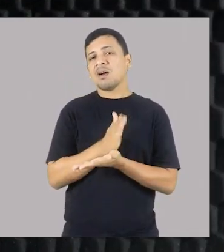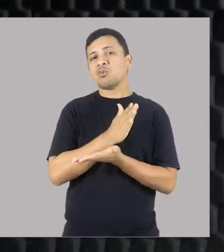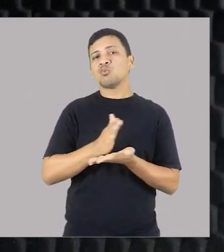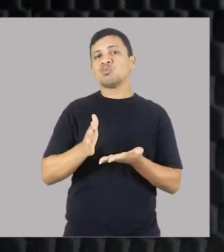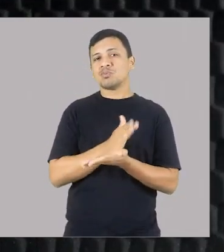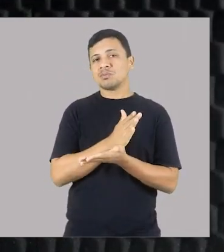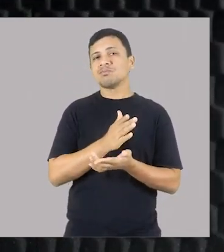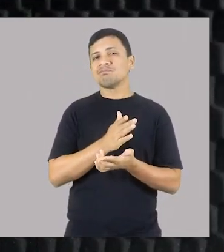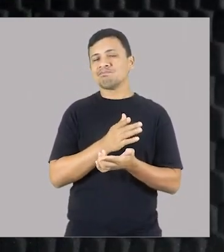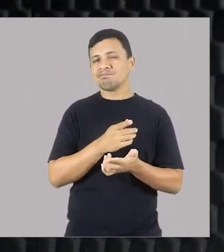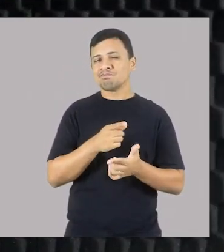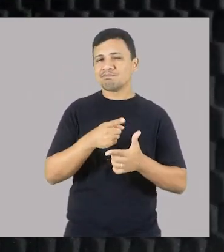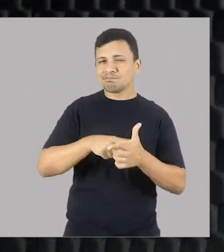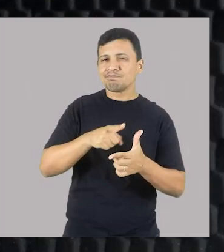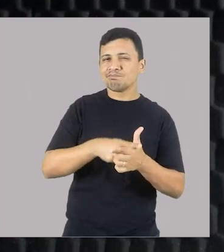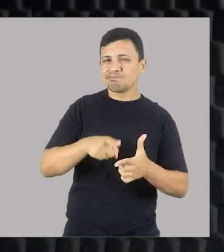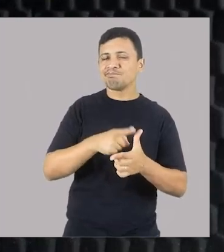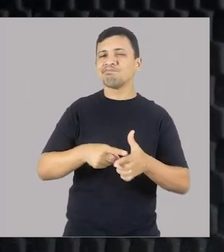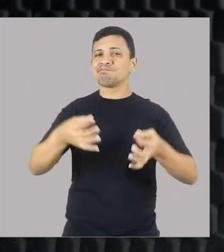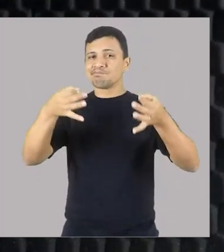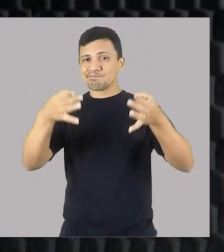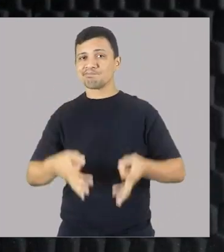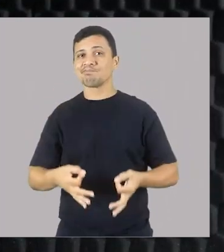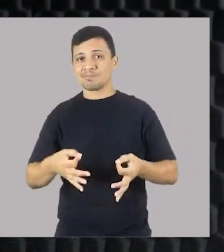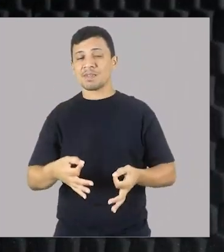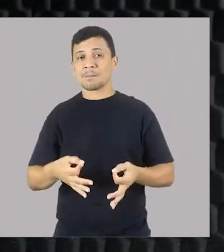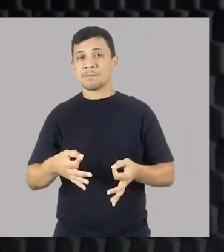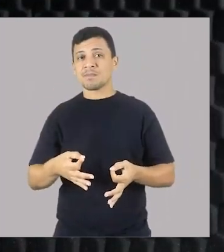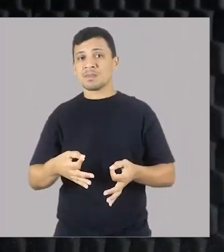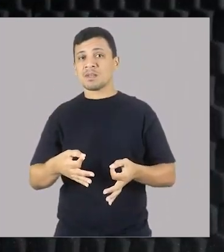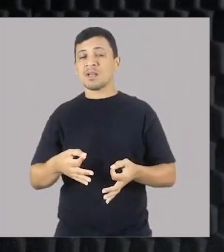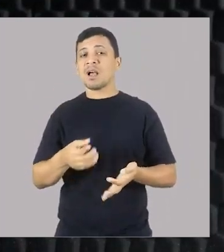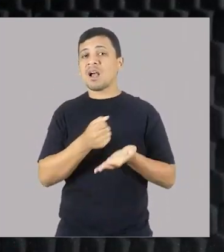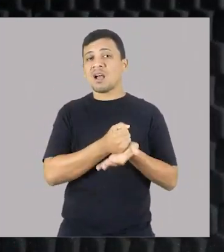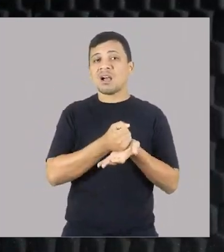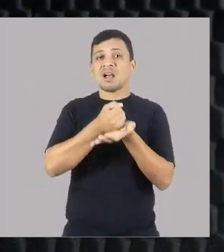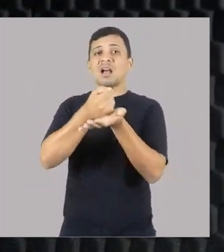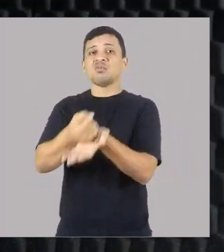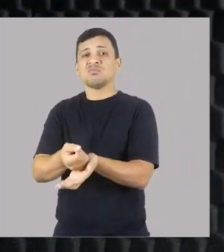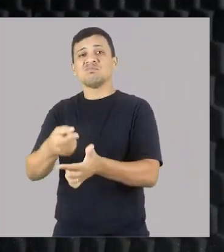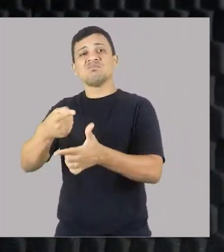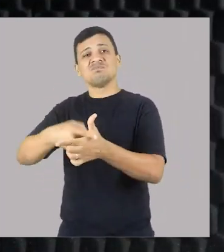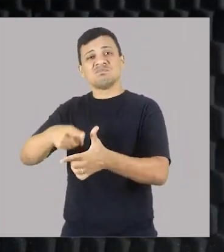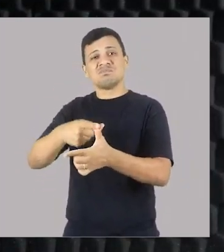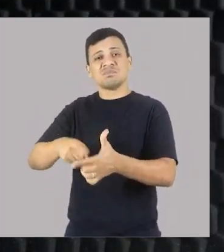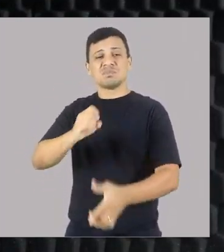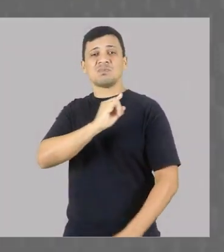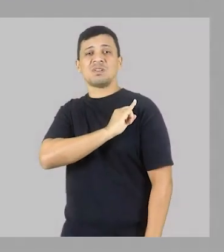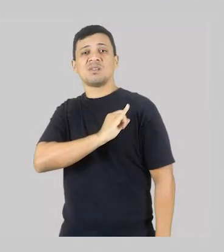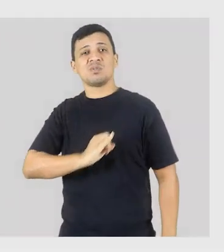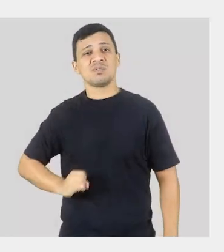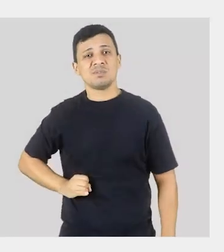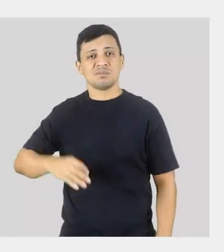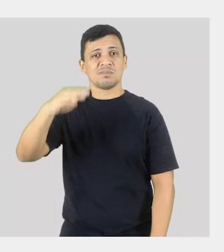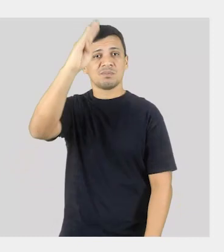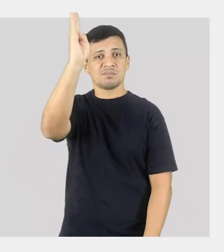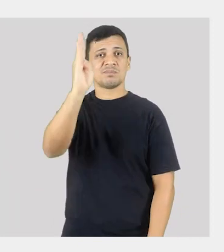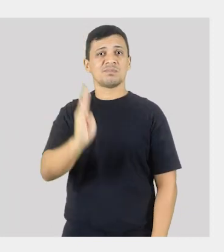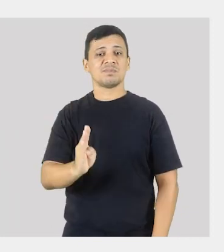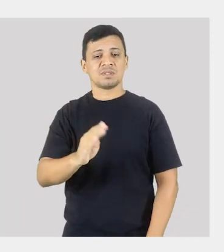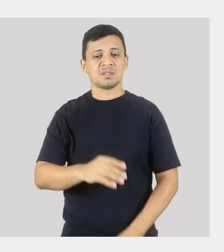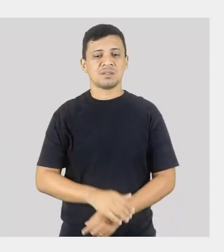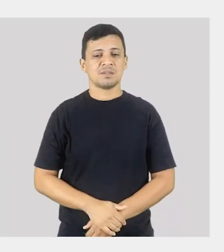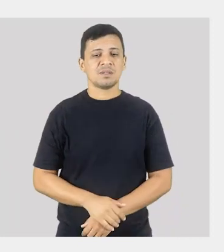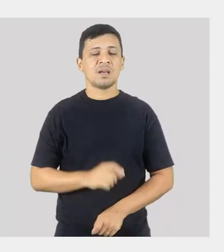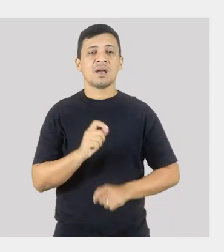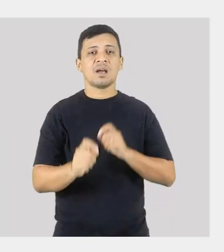questões decisivas que contribuíram para o colapso, para a crise do Império Brasileiro. Uma delas é a